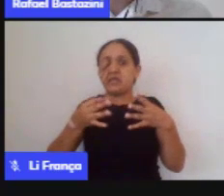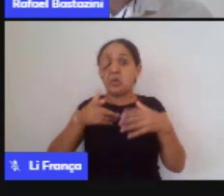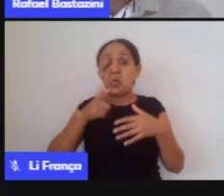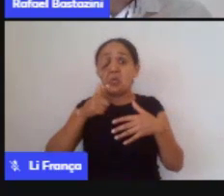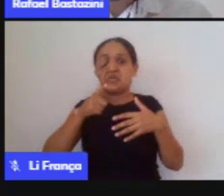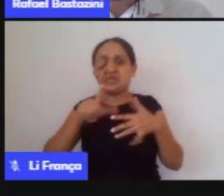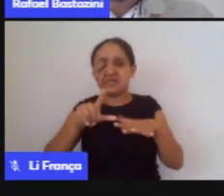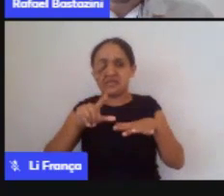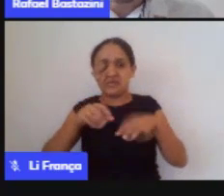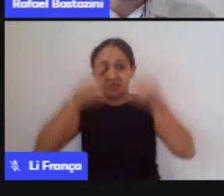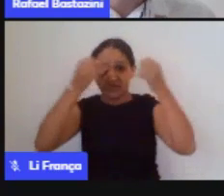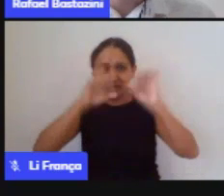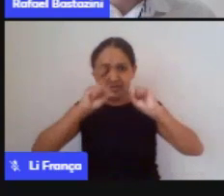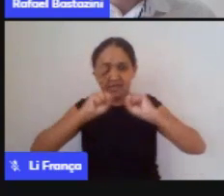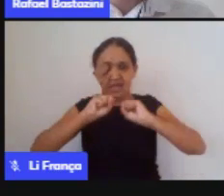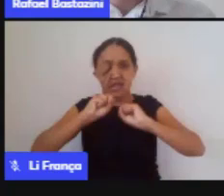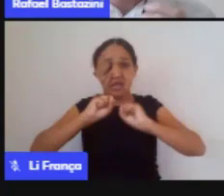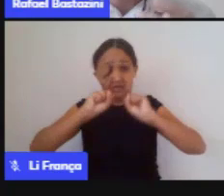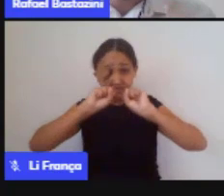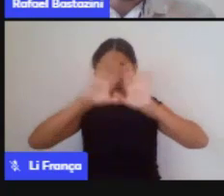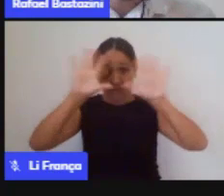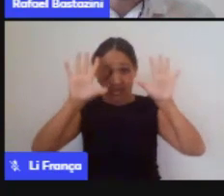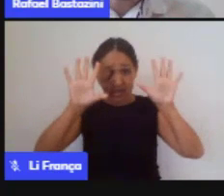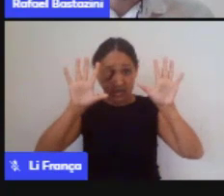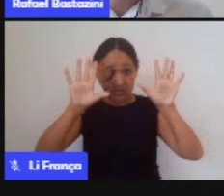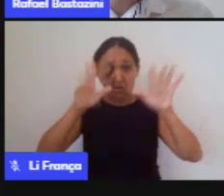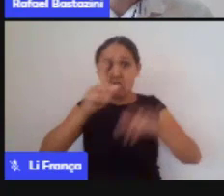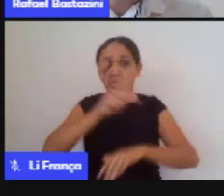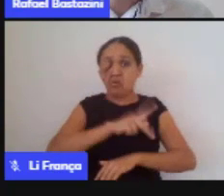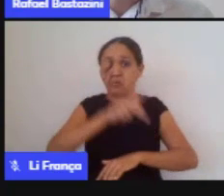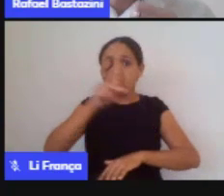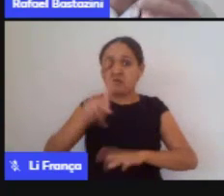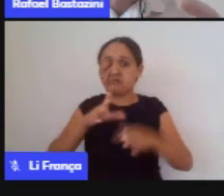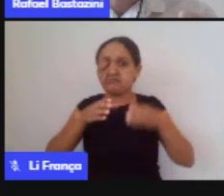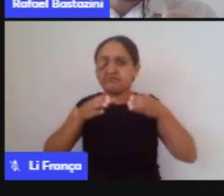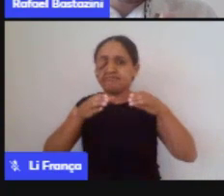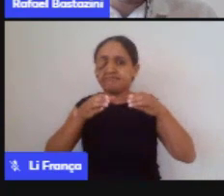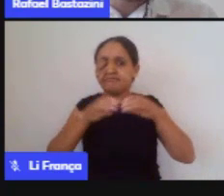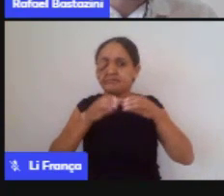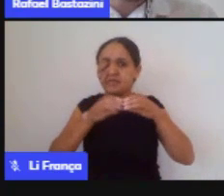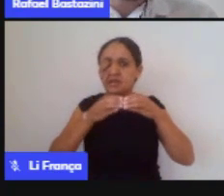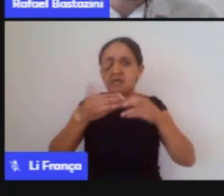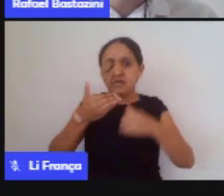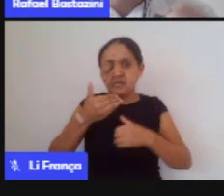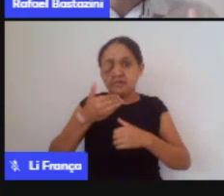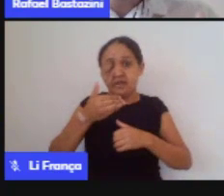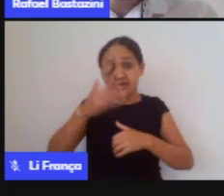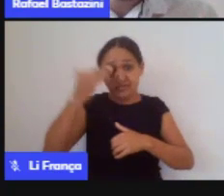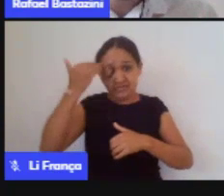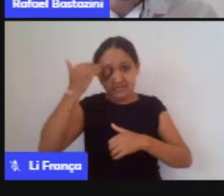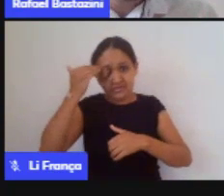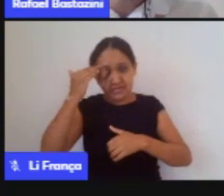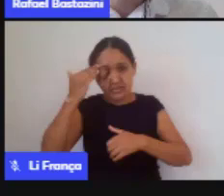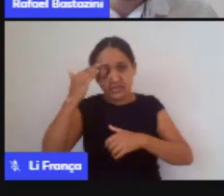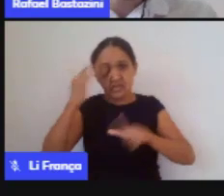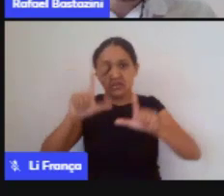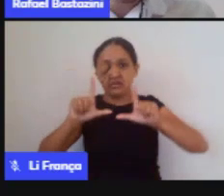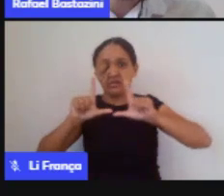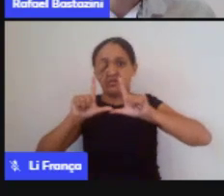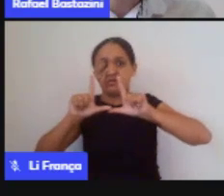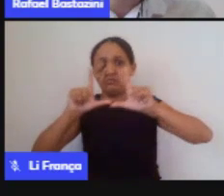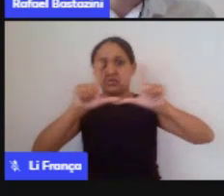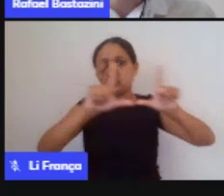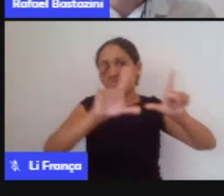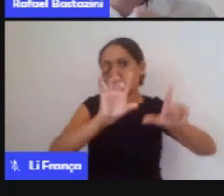Eu espero que para os professores ficou claro o conteúdo dessas placas. Eu trouxe apenas 3,